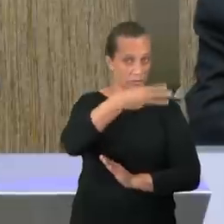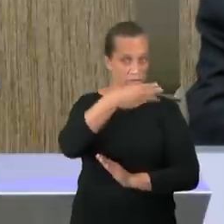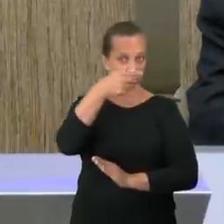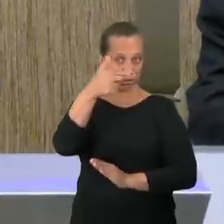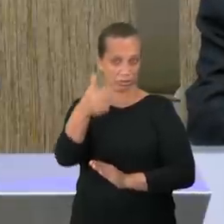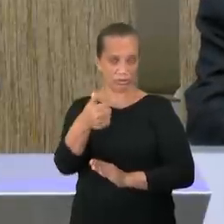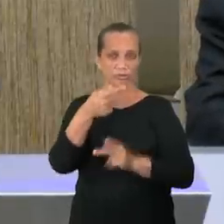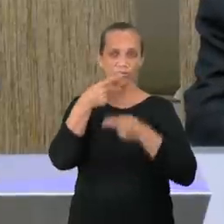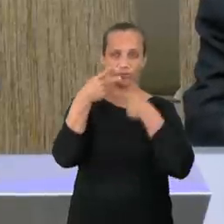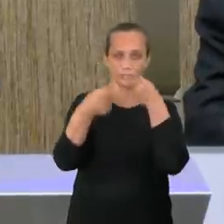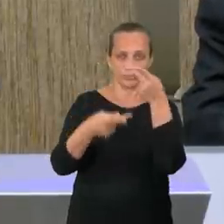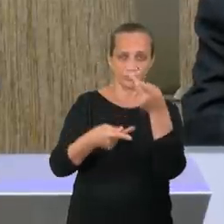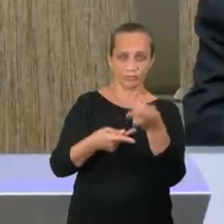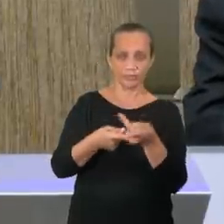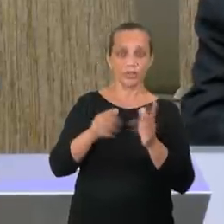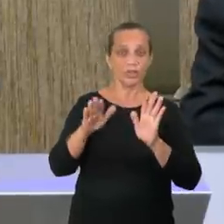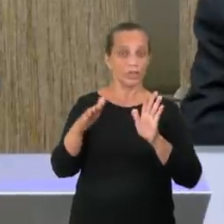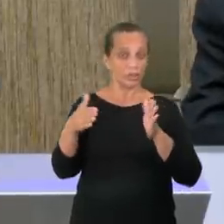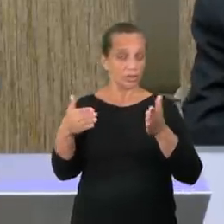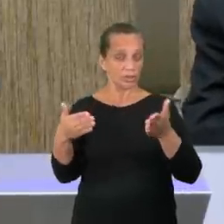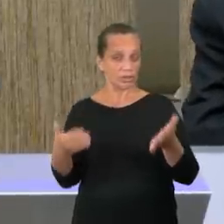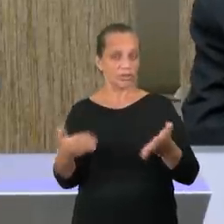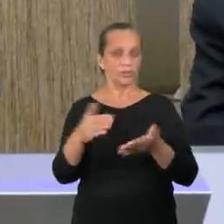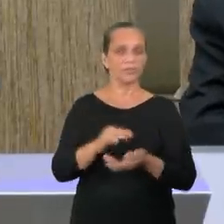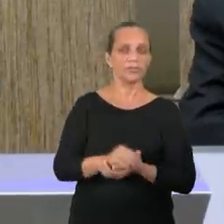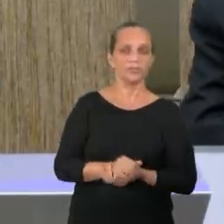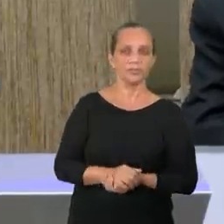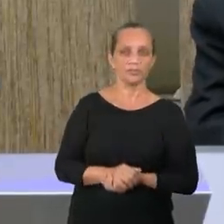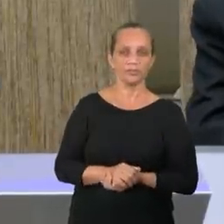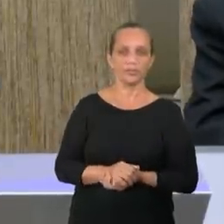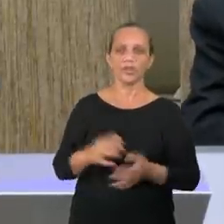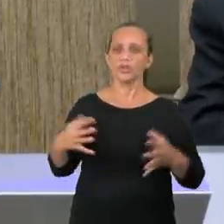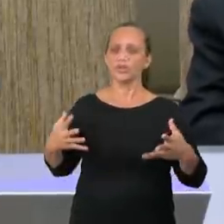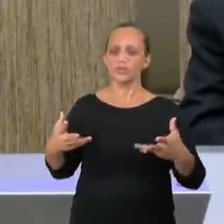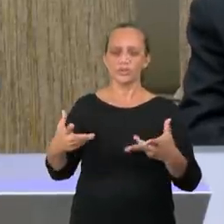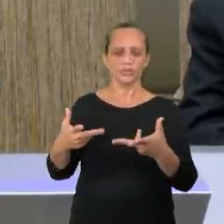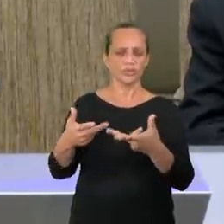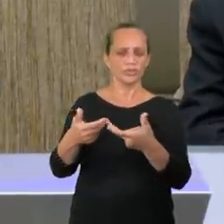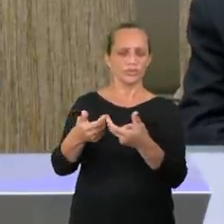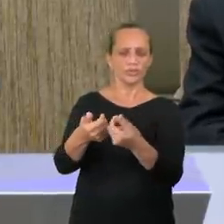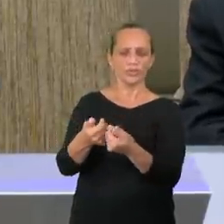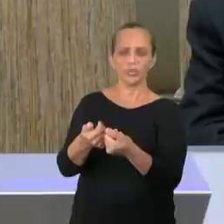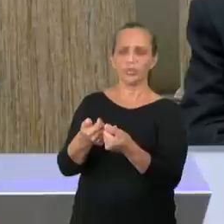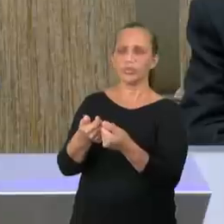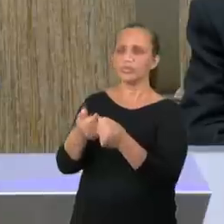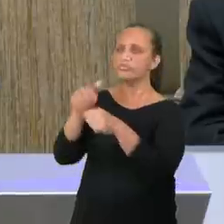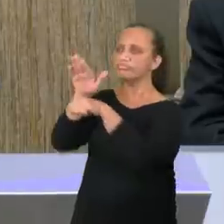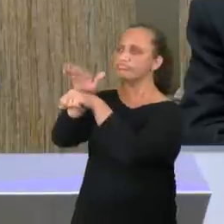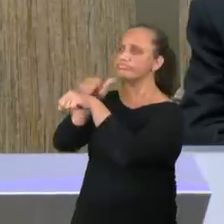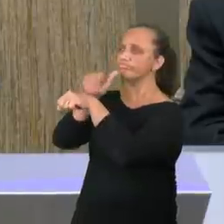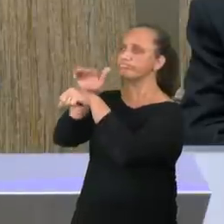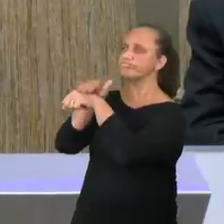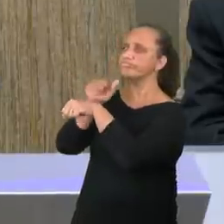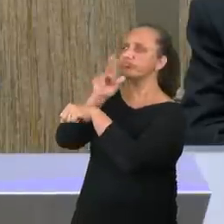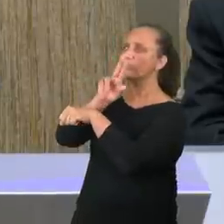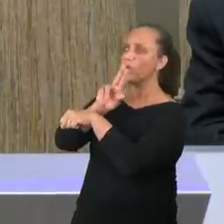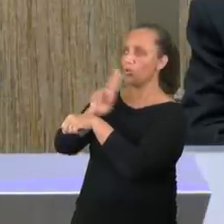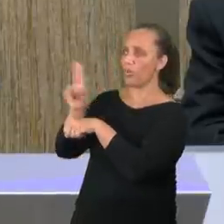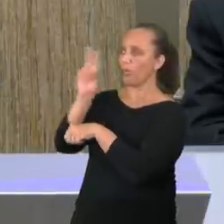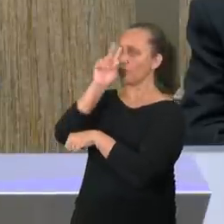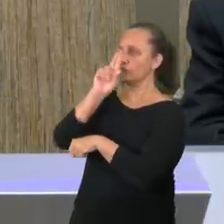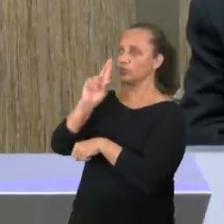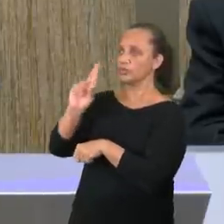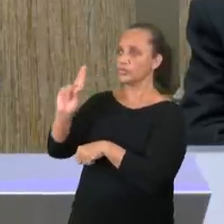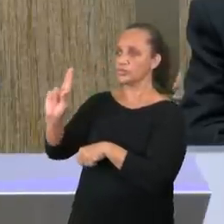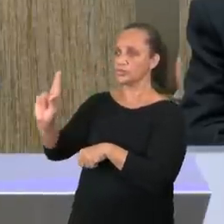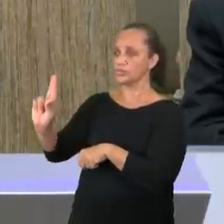32 diz assim: e há de ser que todo aquele que invocar o nome do Senhor será salvo,